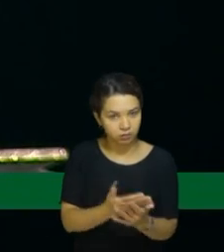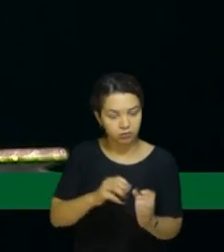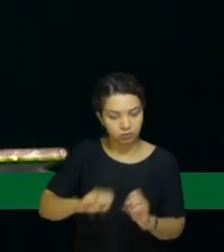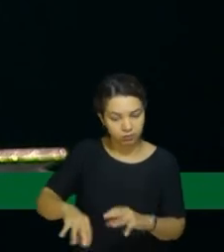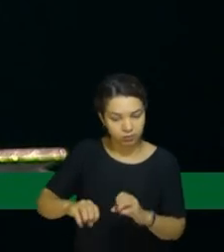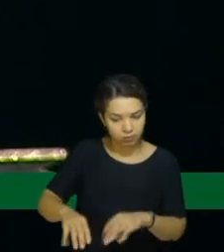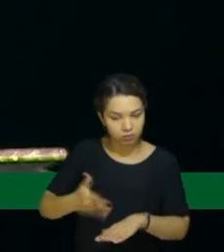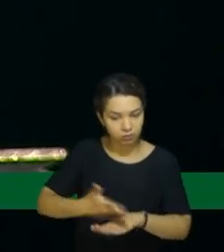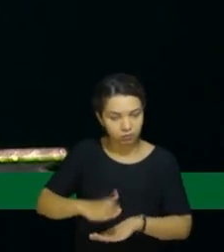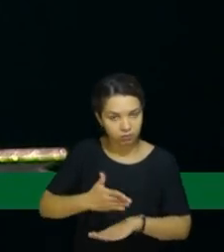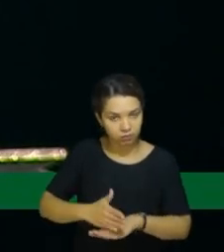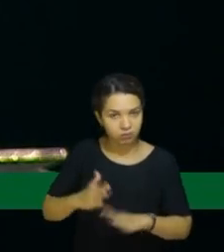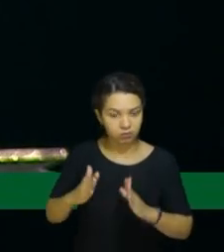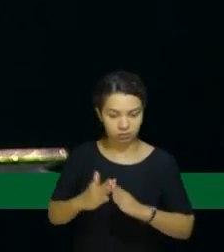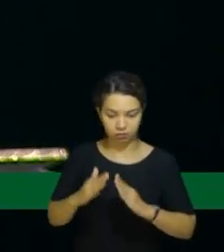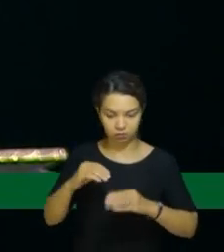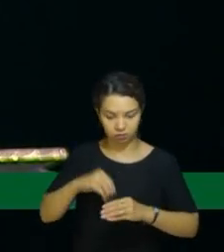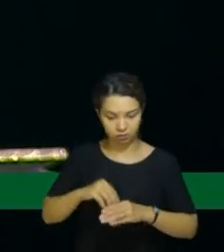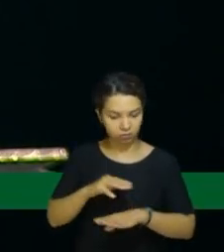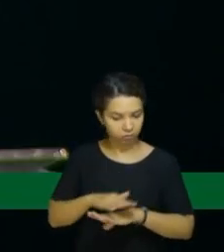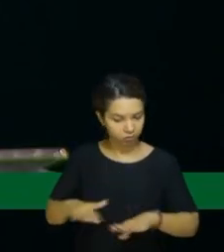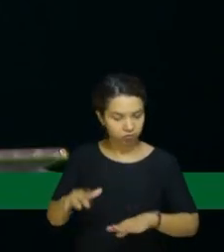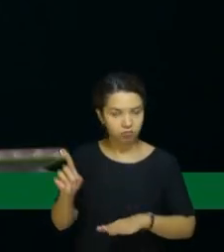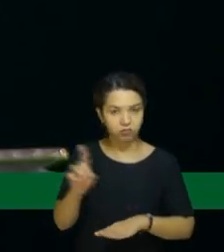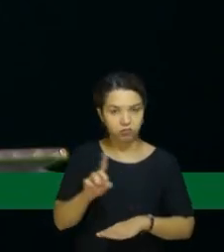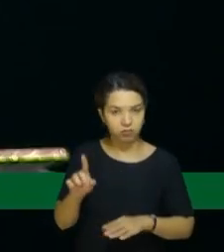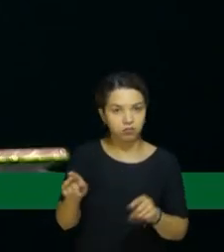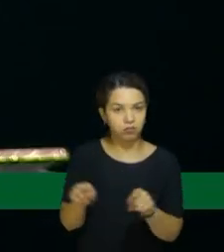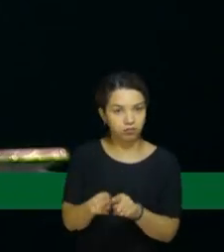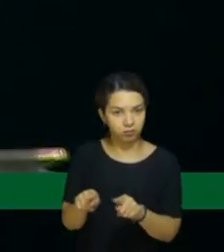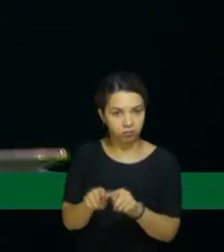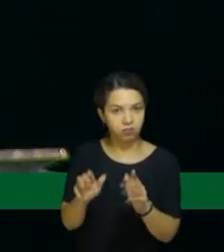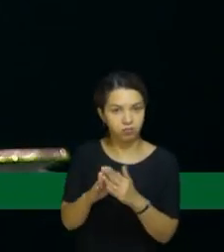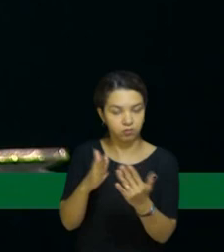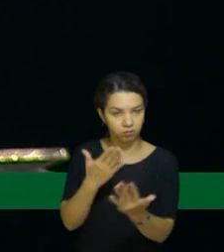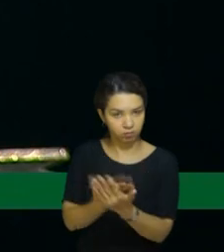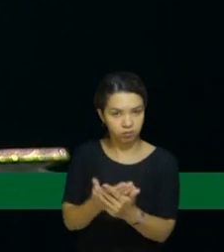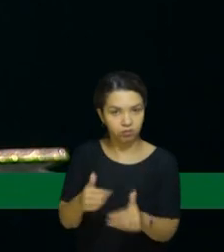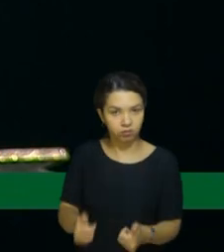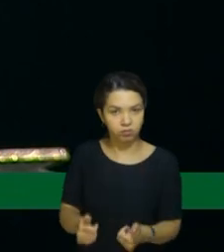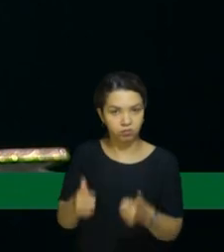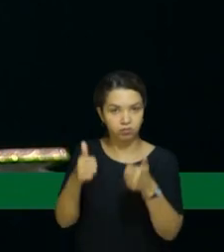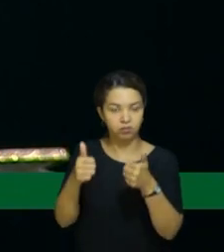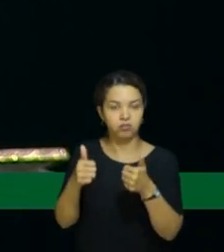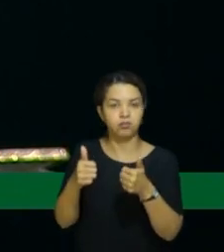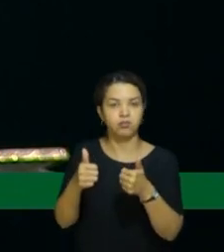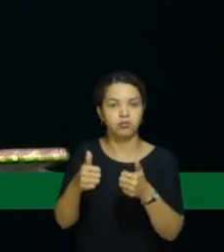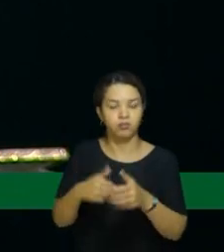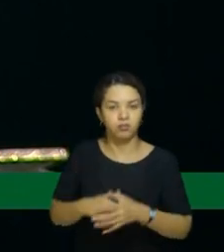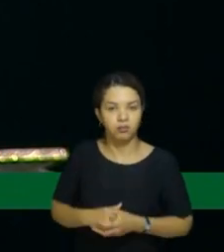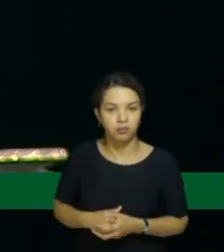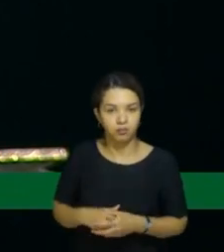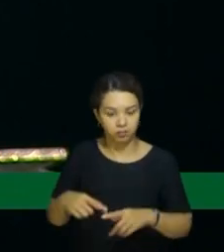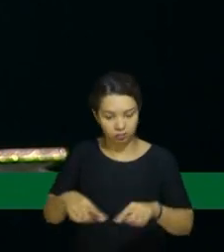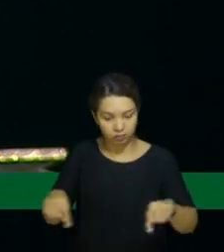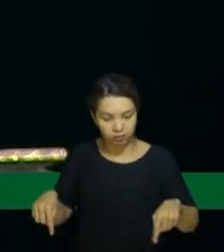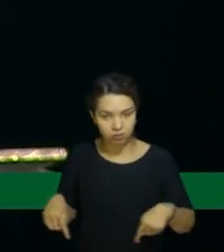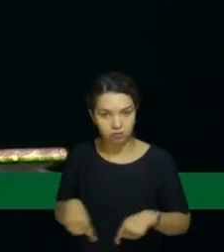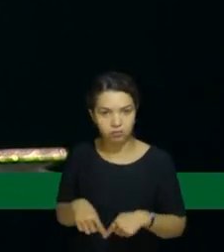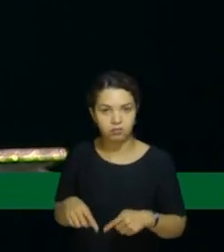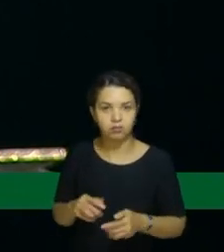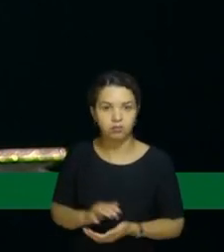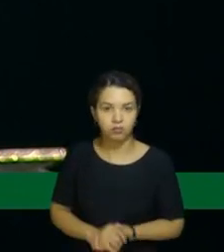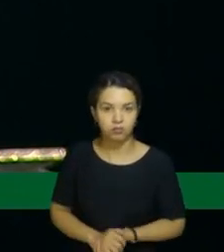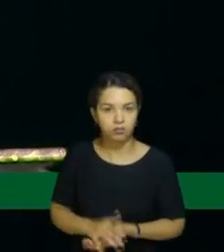estivesse só em casa ganharam as escolas que melhoraram a performance das suas salas de aula enfim